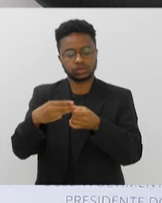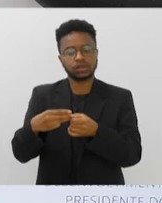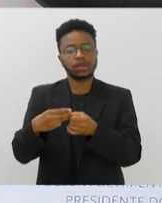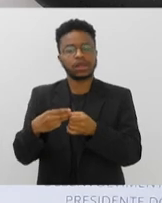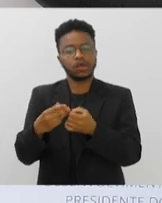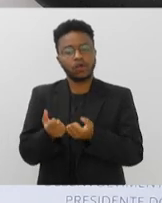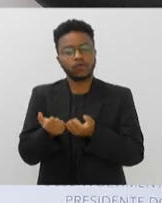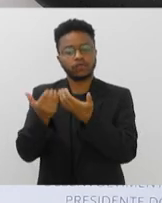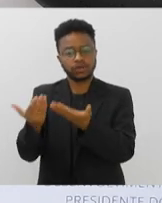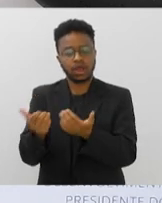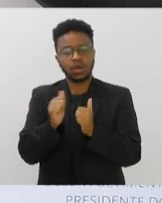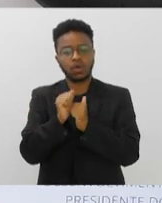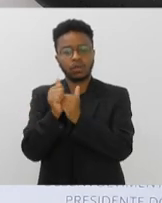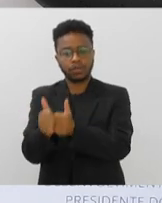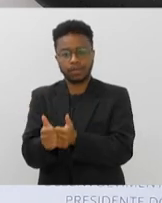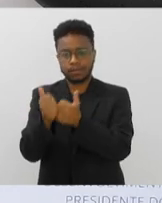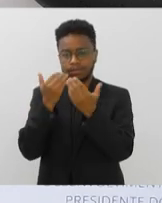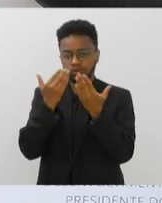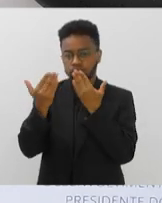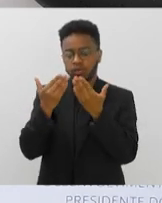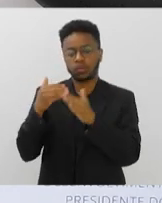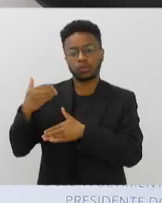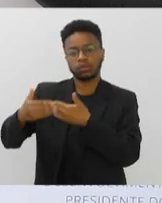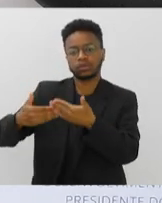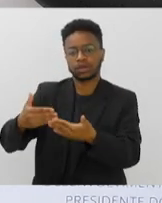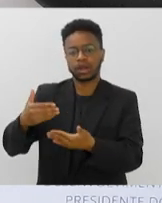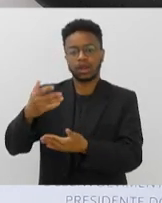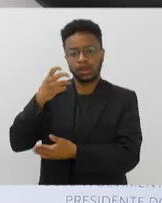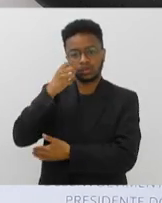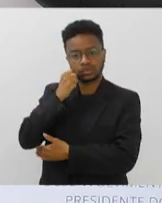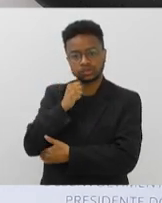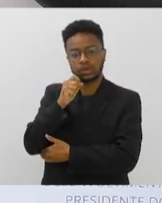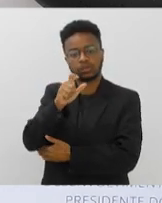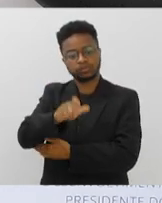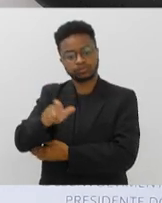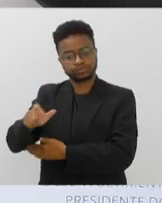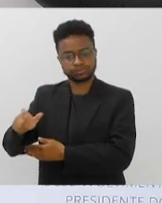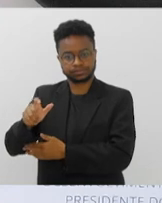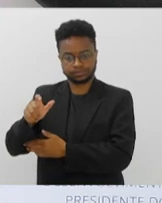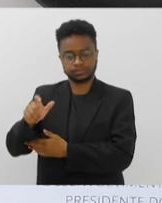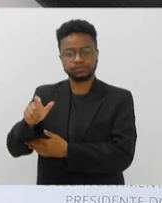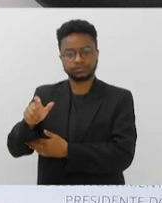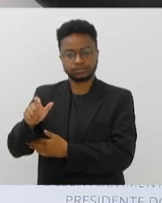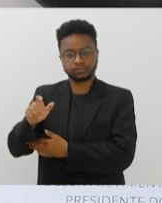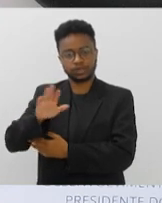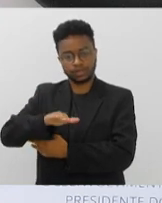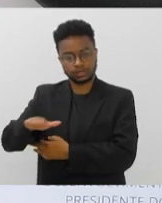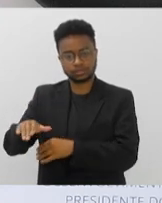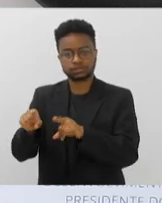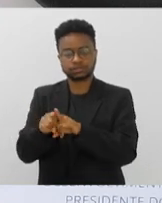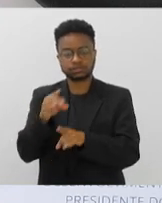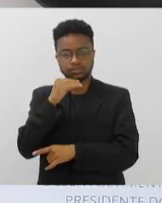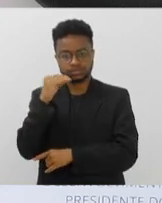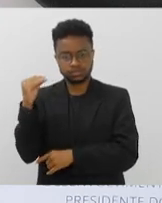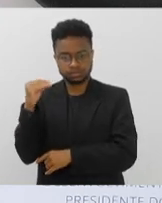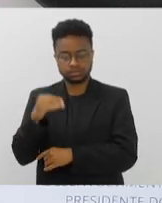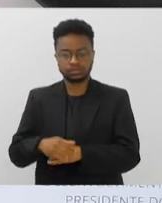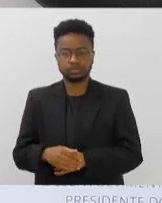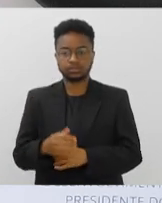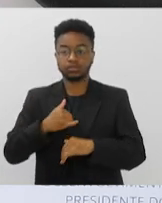psicológico nos processos de adoção para os adotantes e as Crianças e os adolescentes